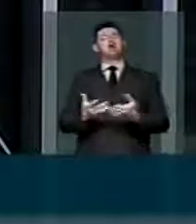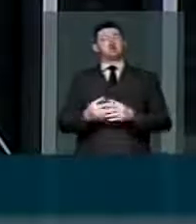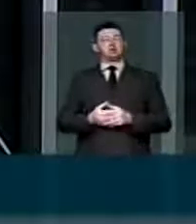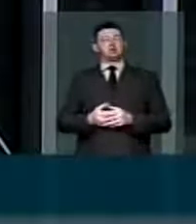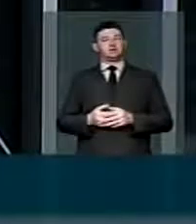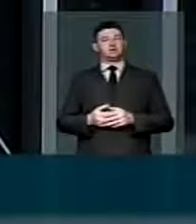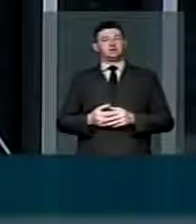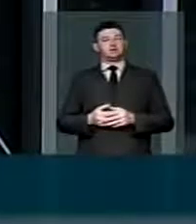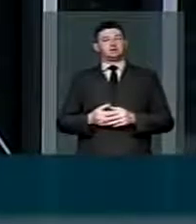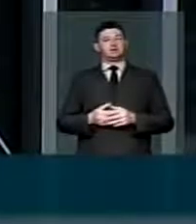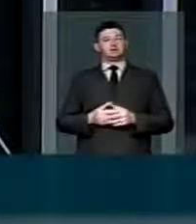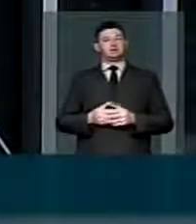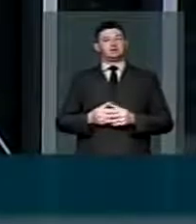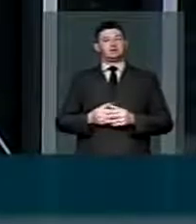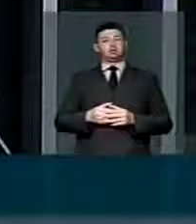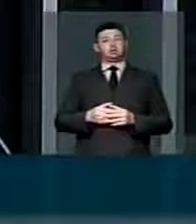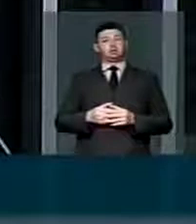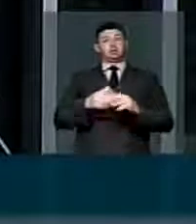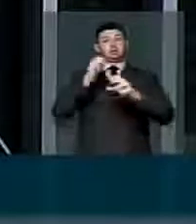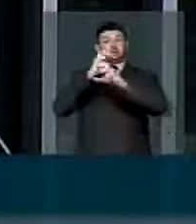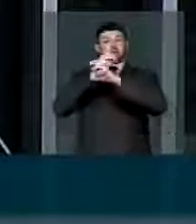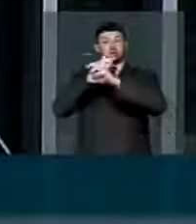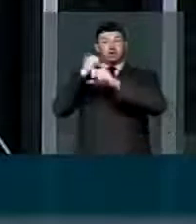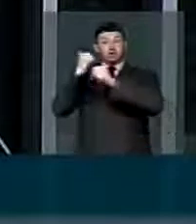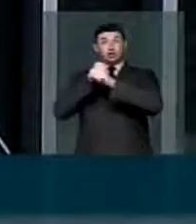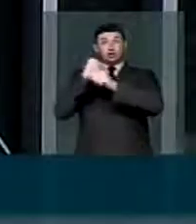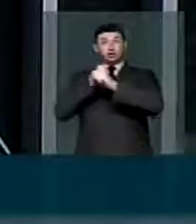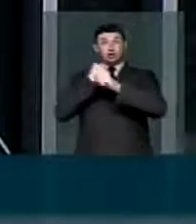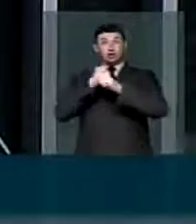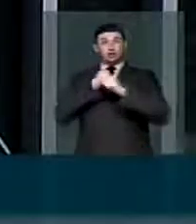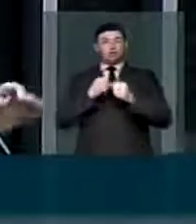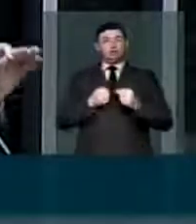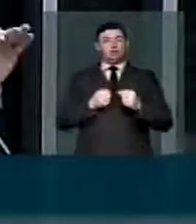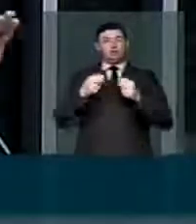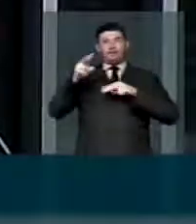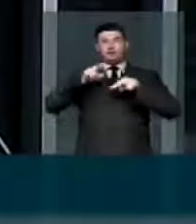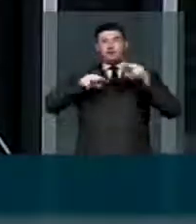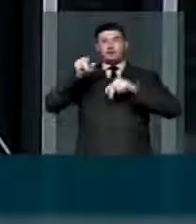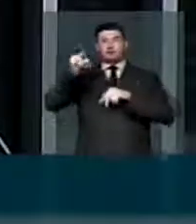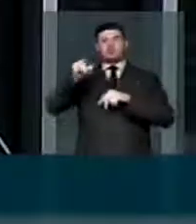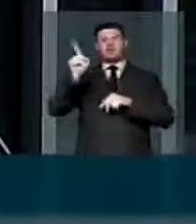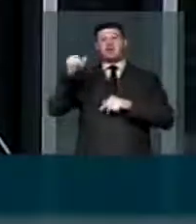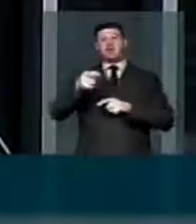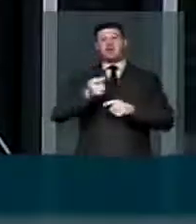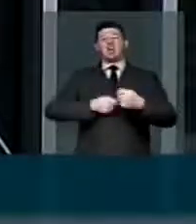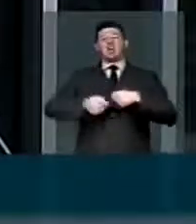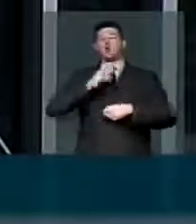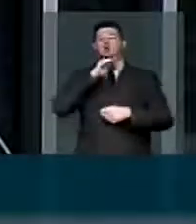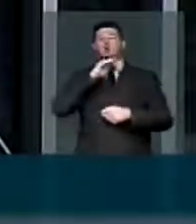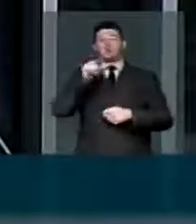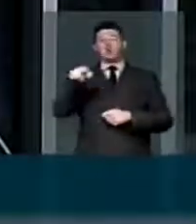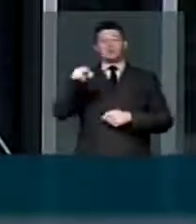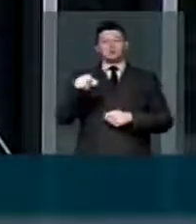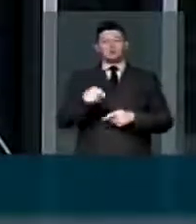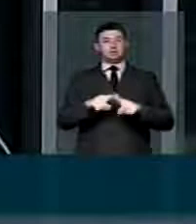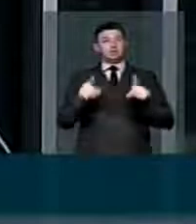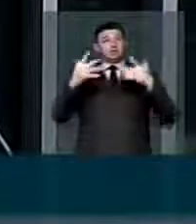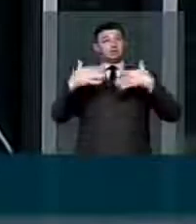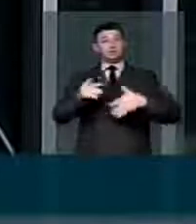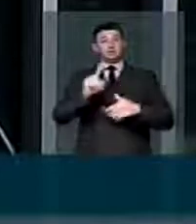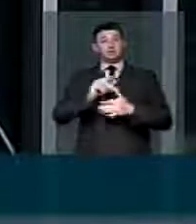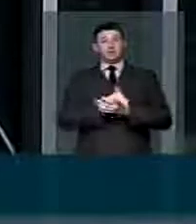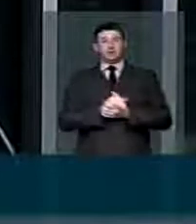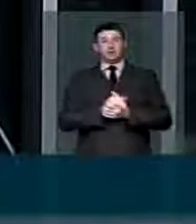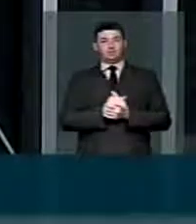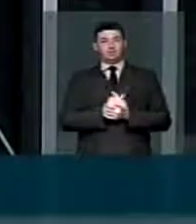muitos engenheiros de obra construída analisam que foi um mau negócio, mas não explicam